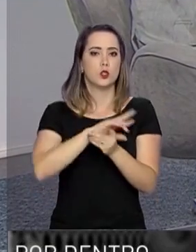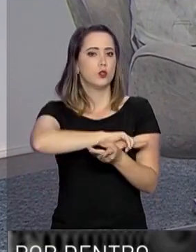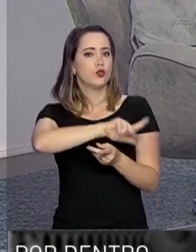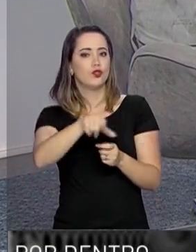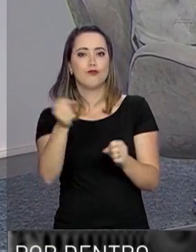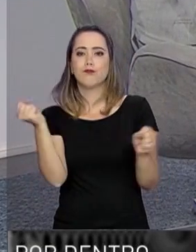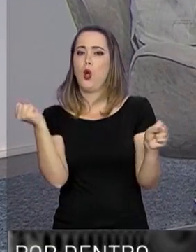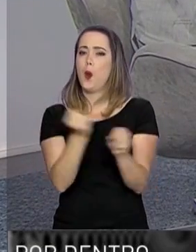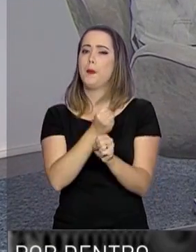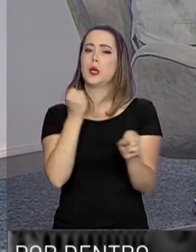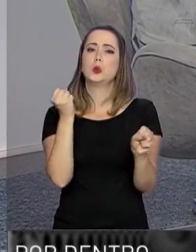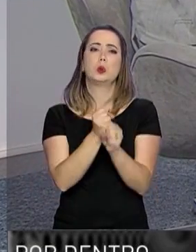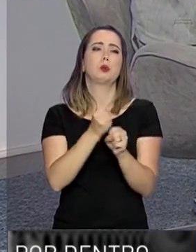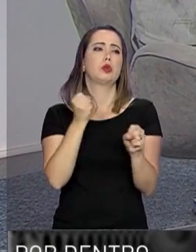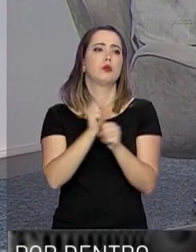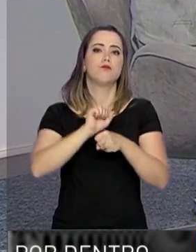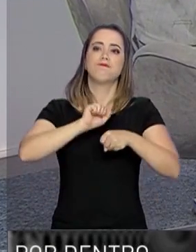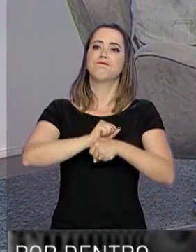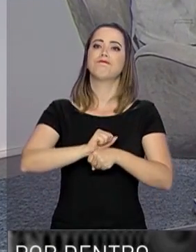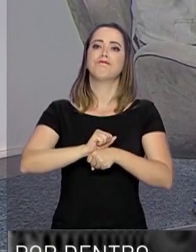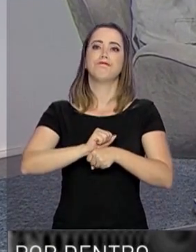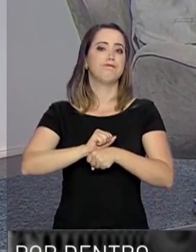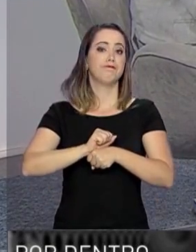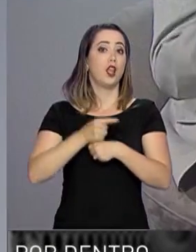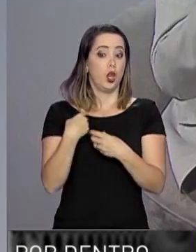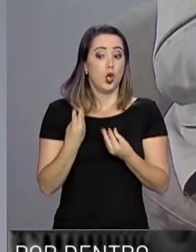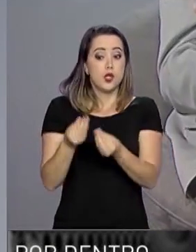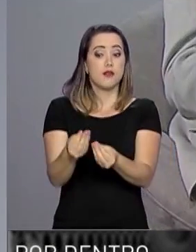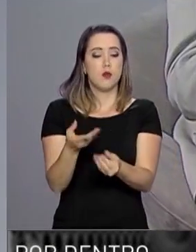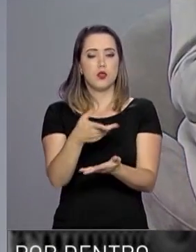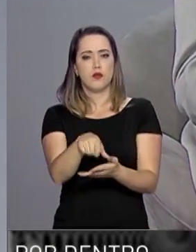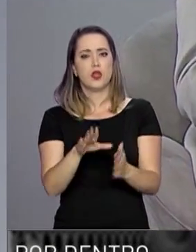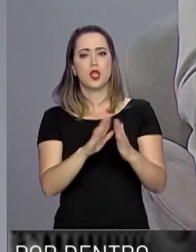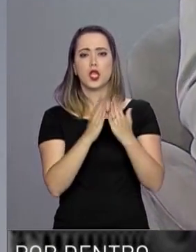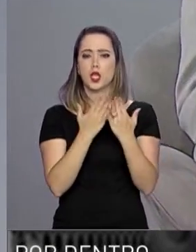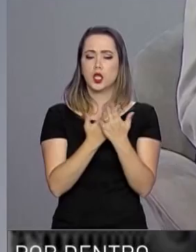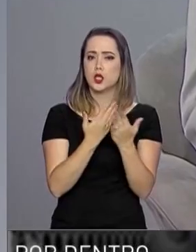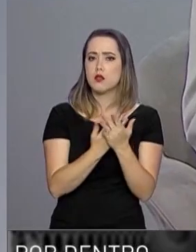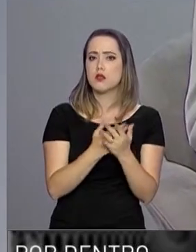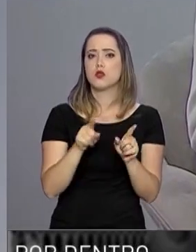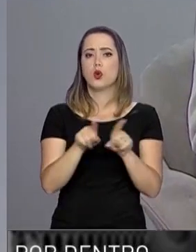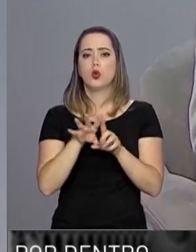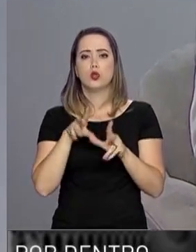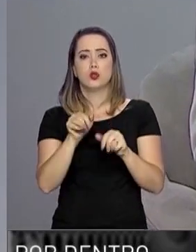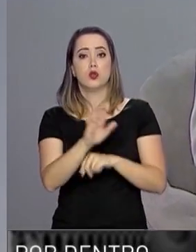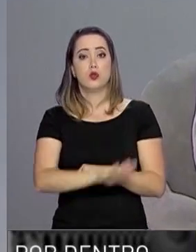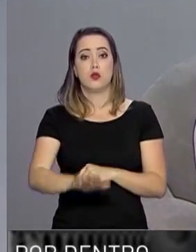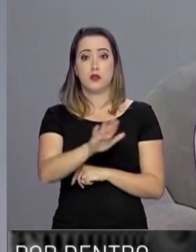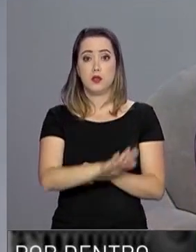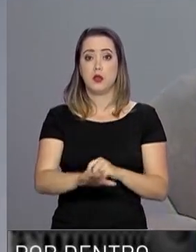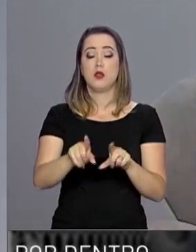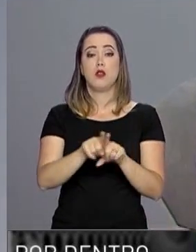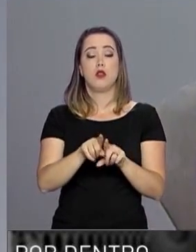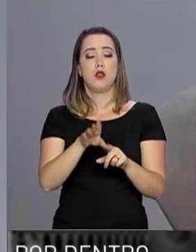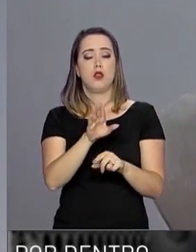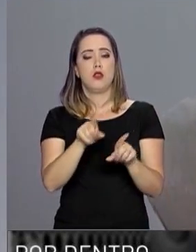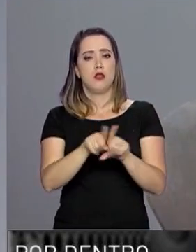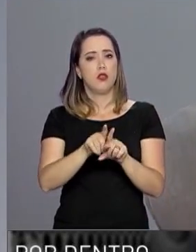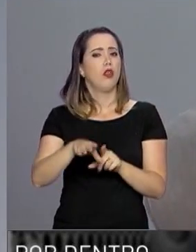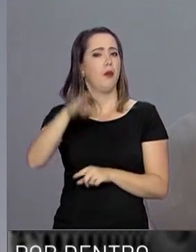obras paradas e nós estamos entregando tanto na educação básica quanto no ensino superior. Somente de universidades e